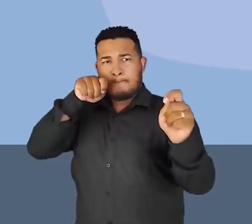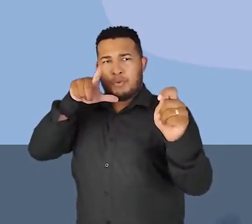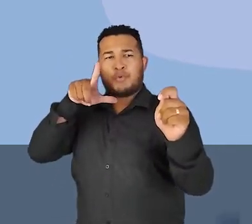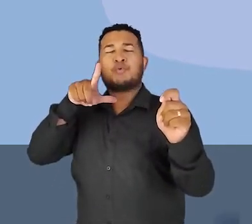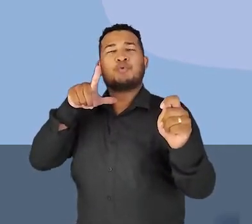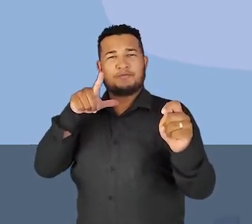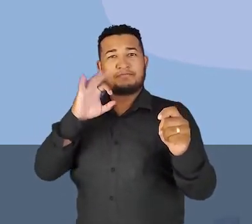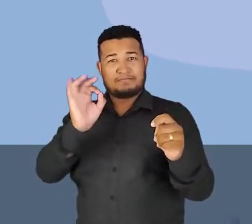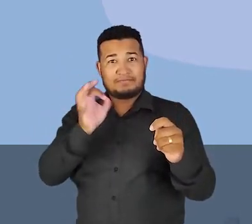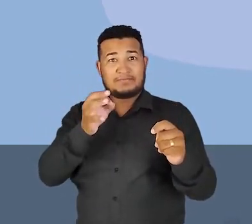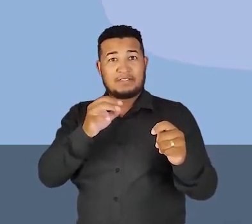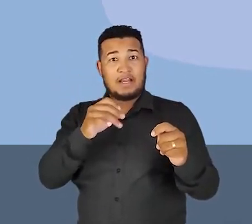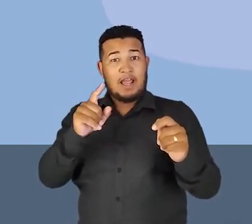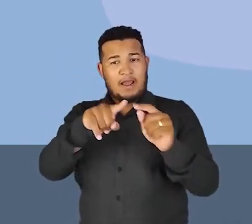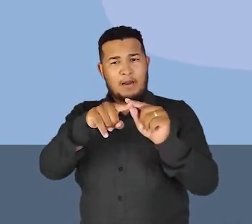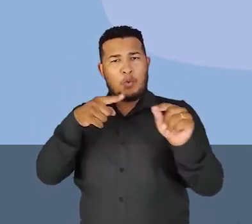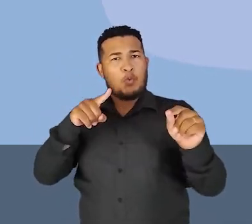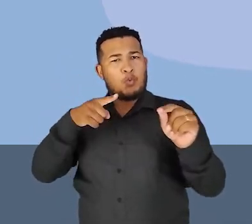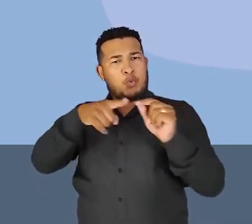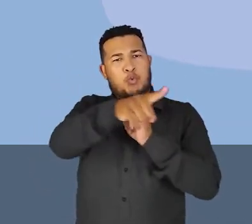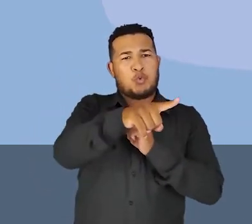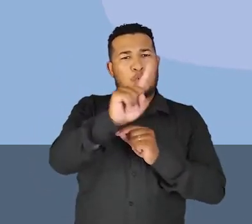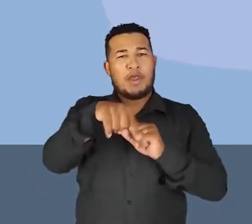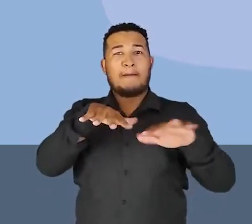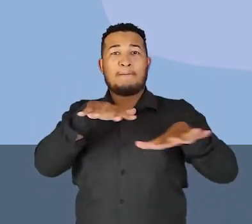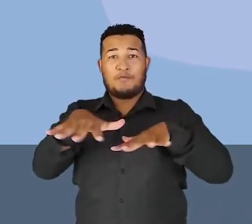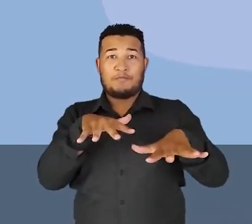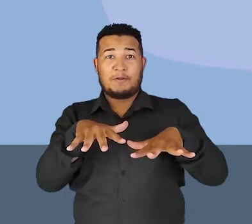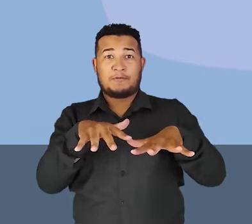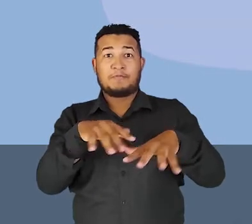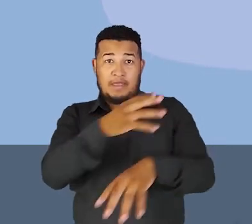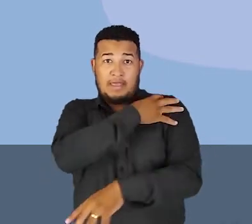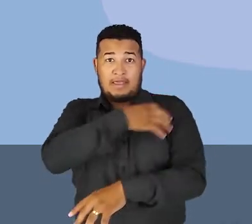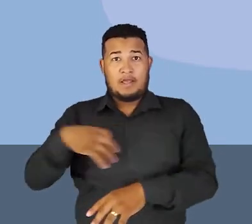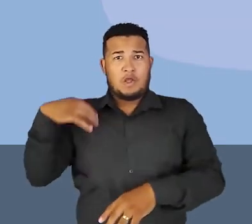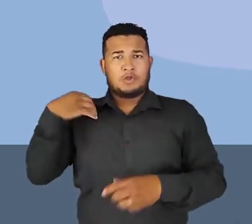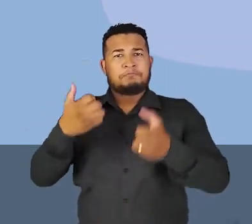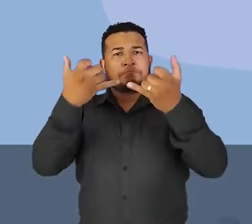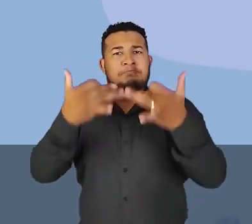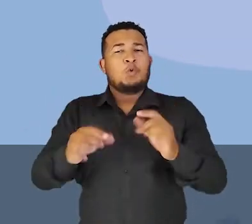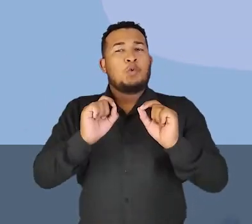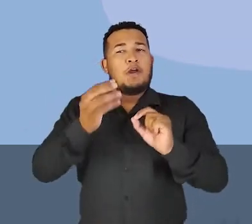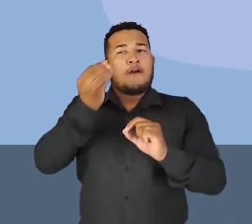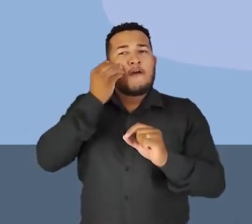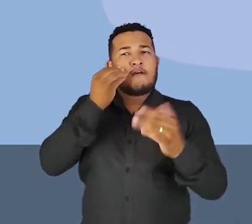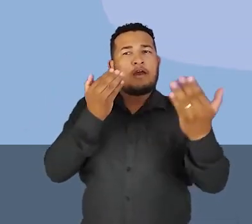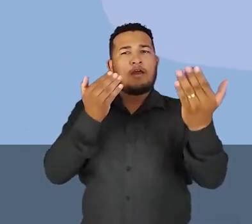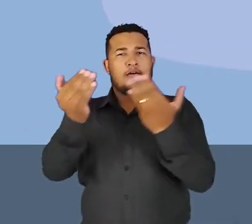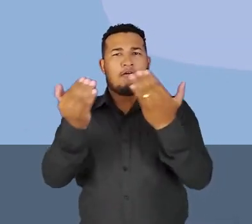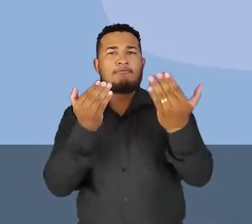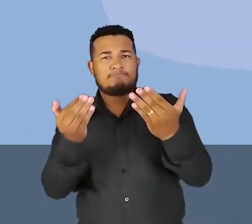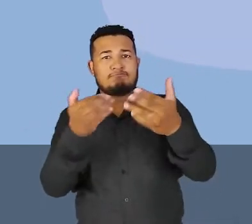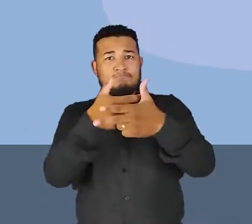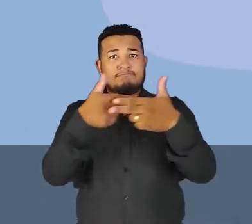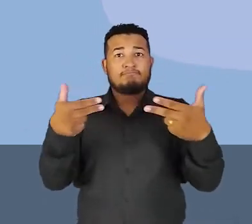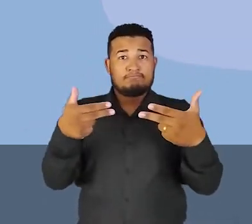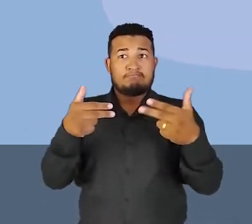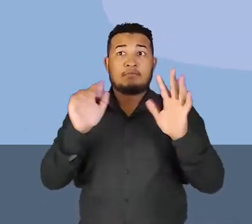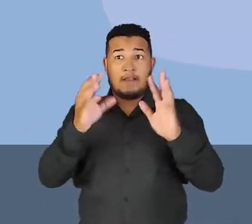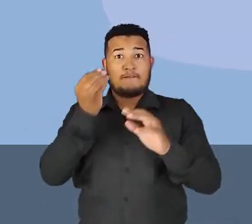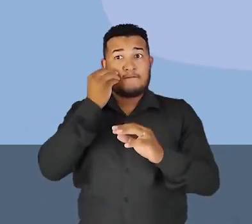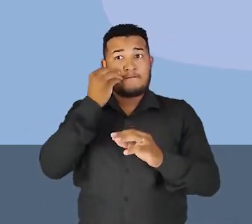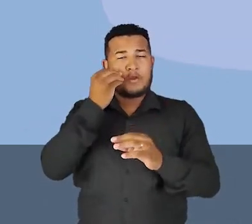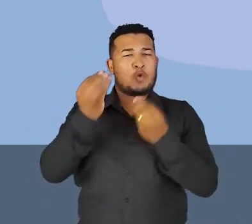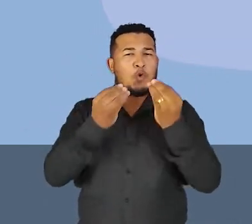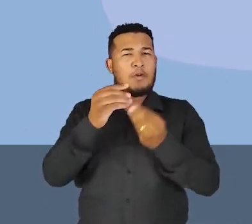está descrevendo um movimento. Segundo Aristóteles, quando nós vamos avaliar, e nós estamos avaliando esta